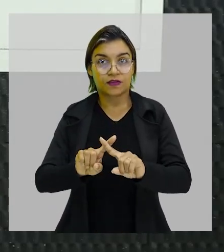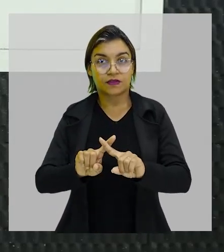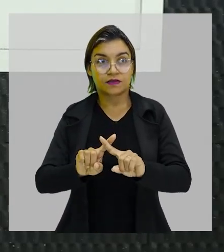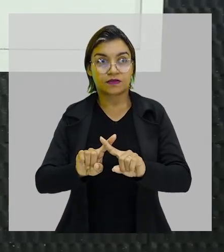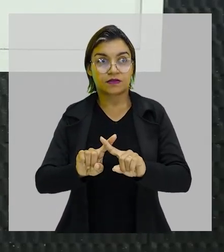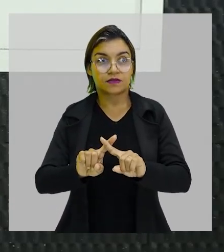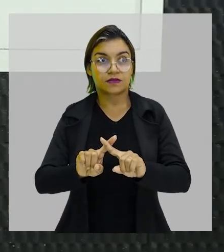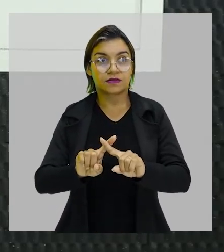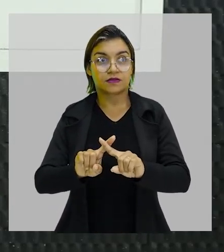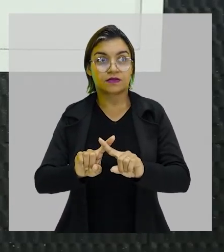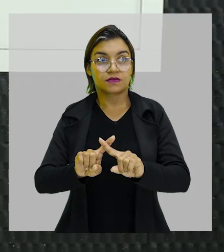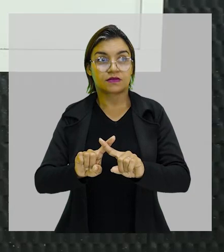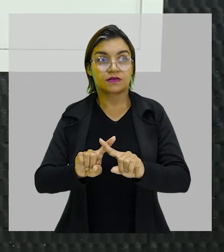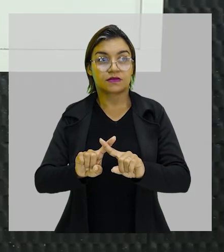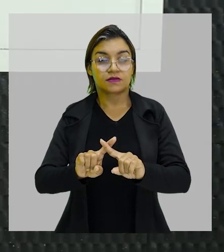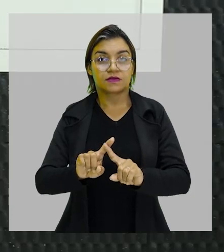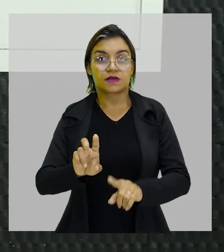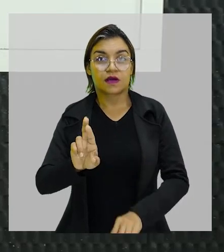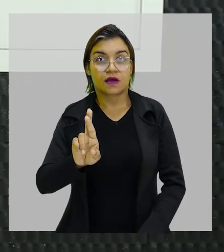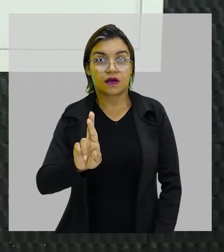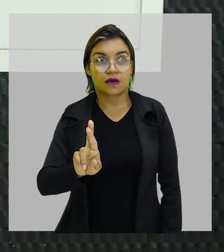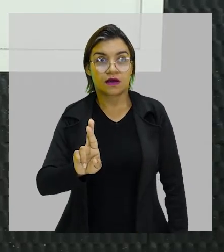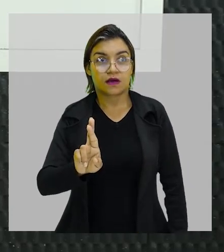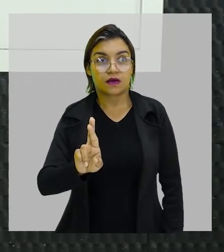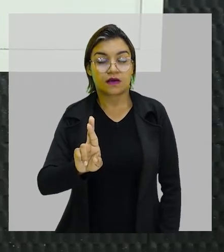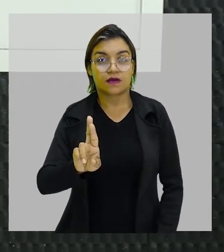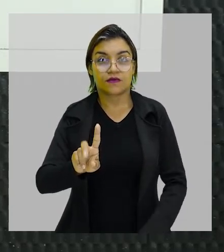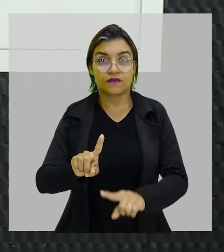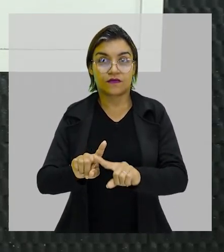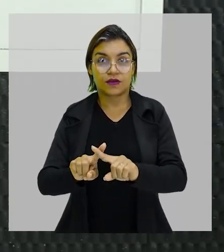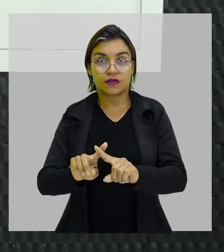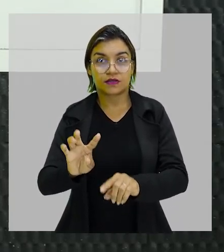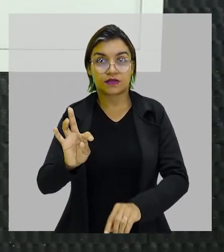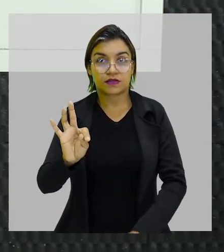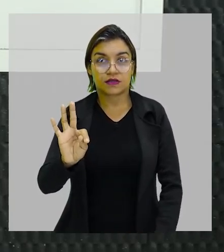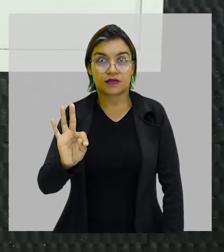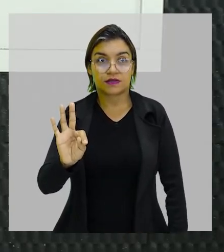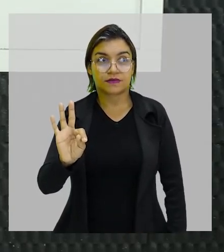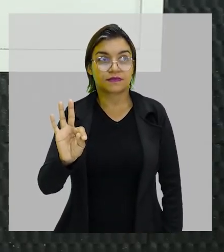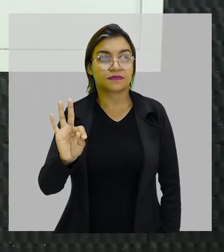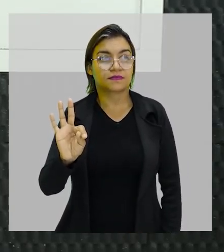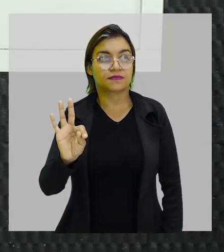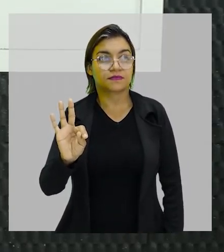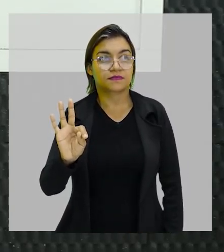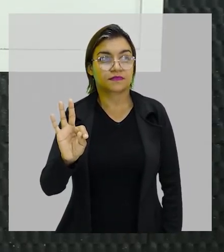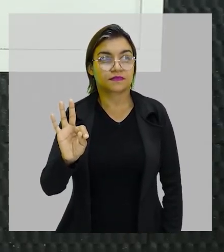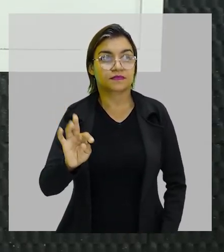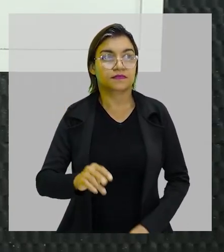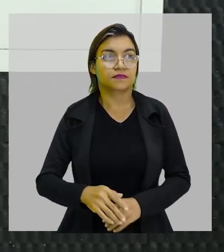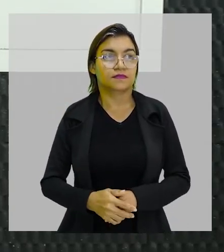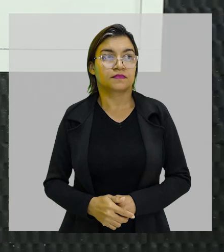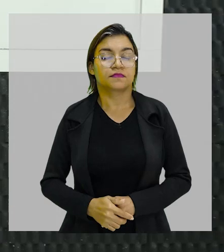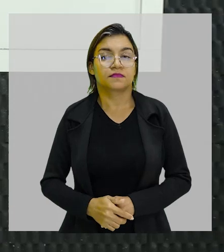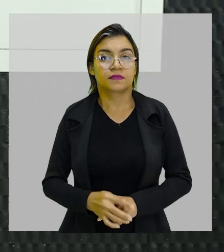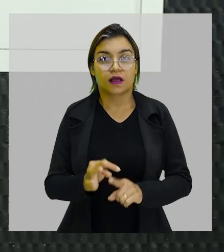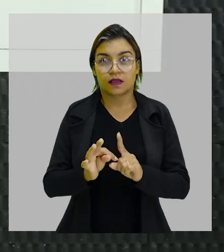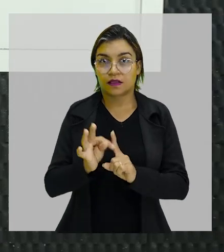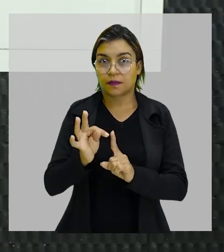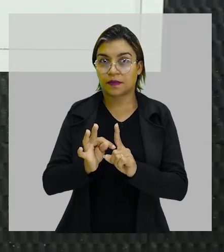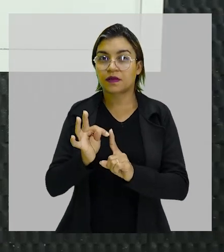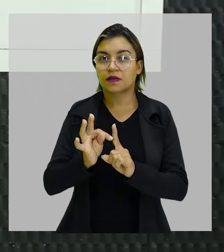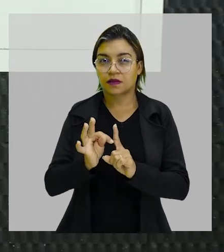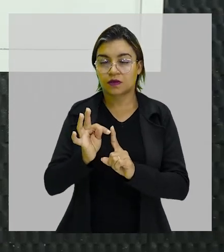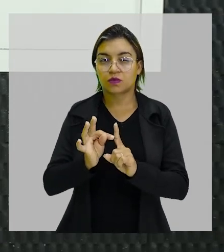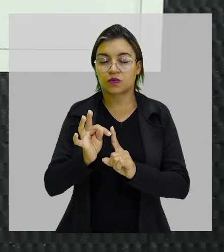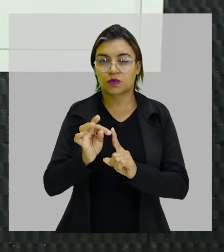vezes o R vezes o T também, ó. Eu vou chamar as temperaturas de T, né? T1 é